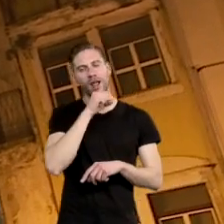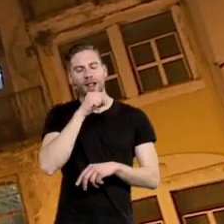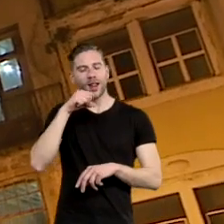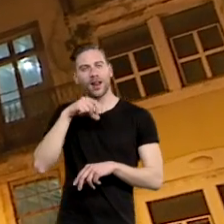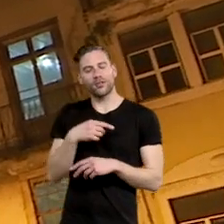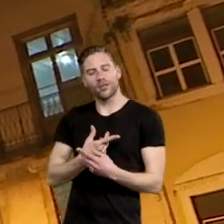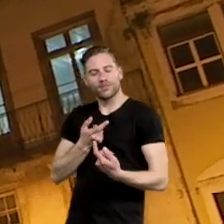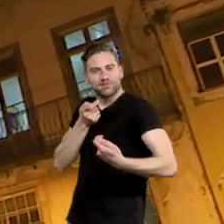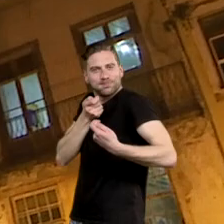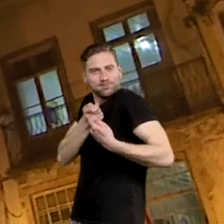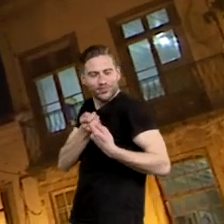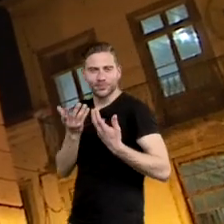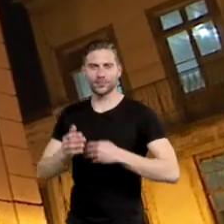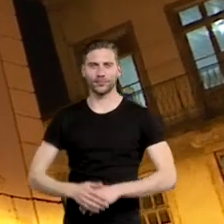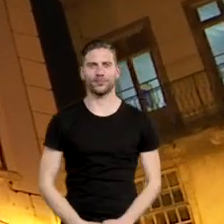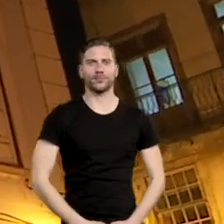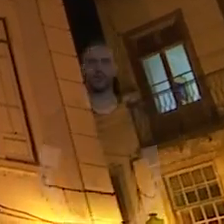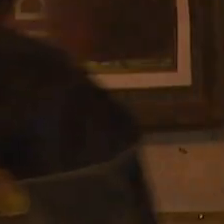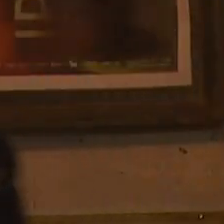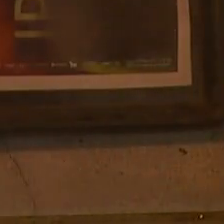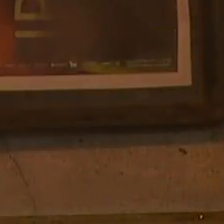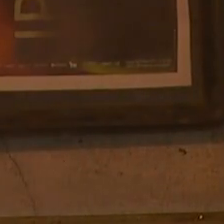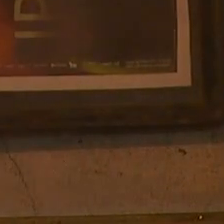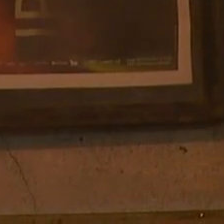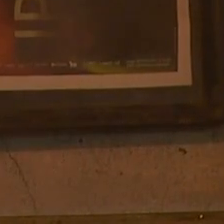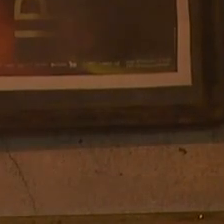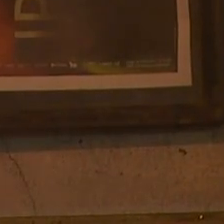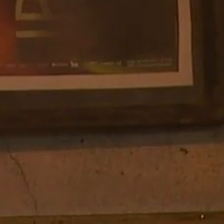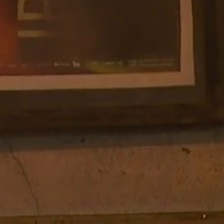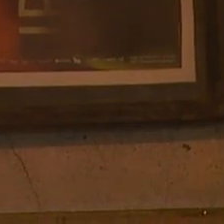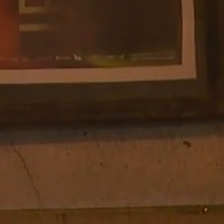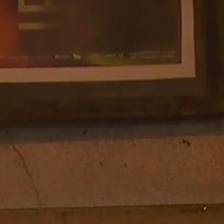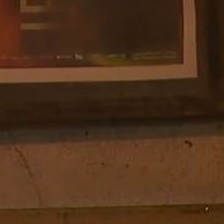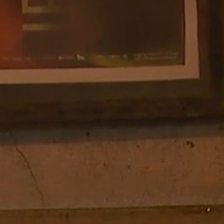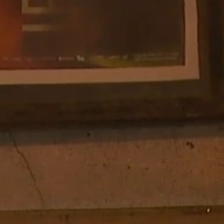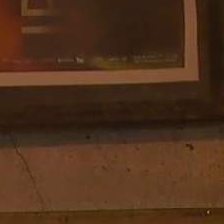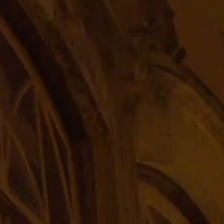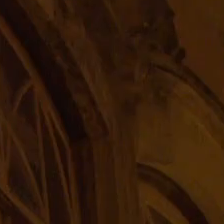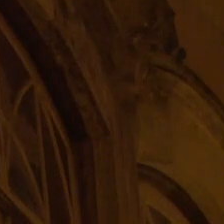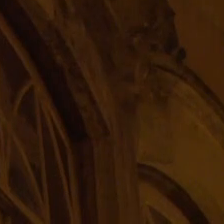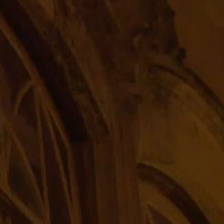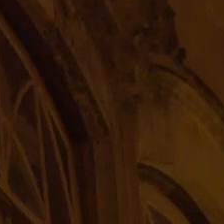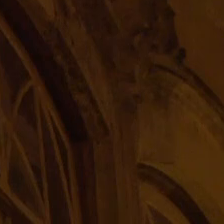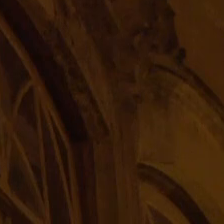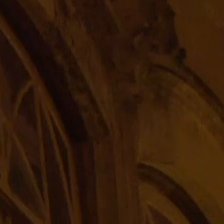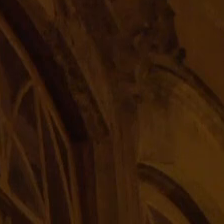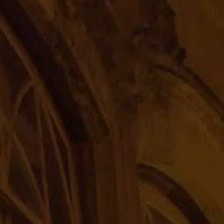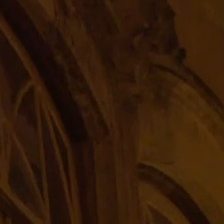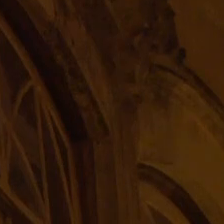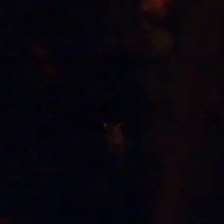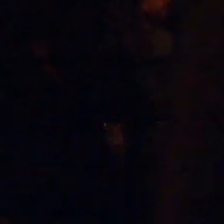faltar. Something's gone and took my soul away, away,